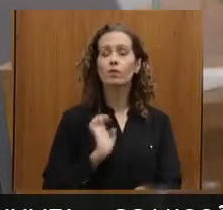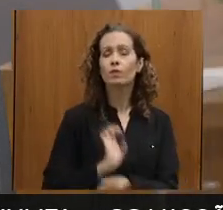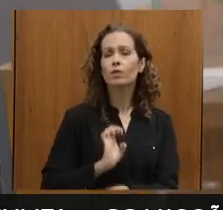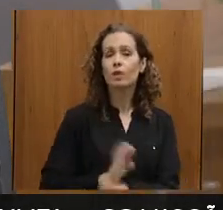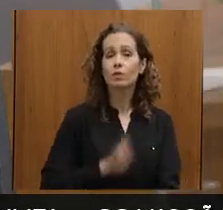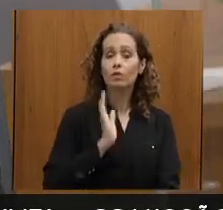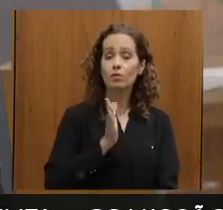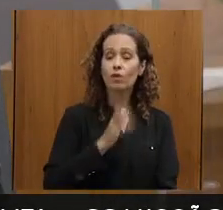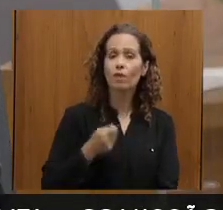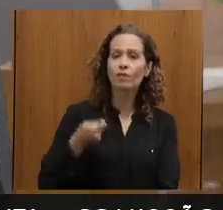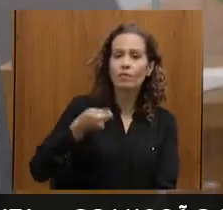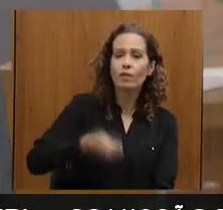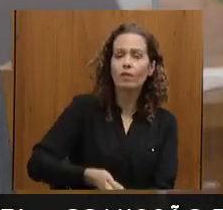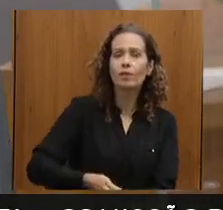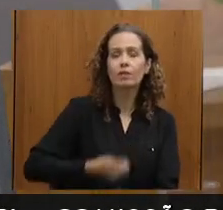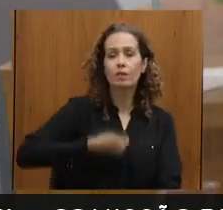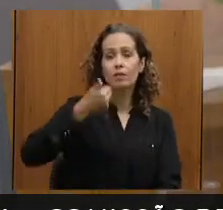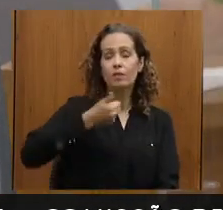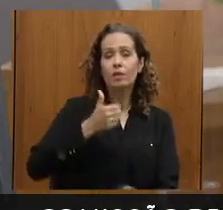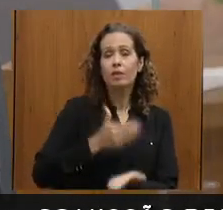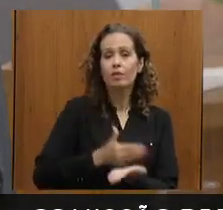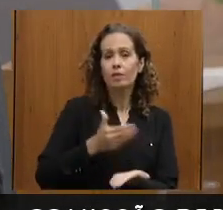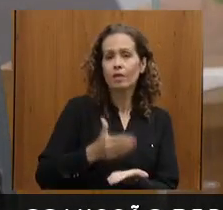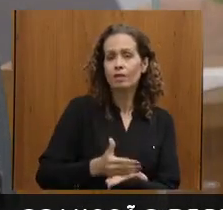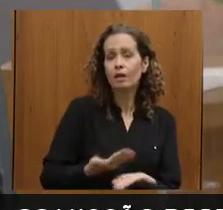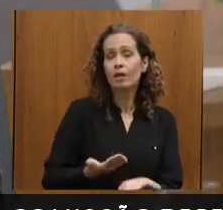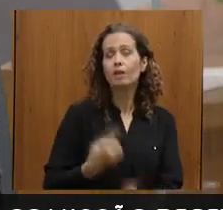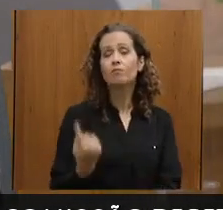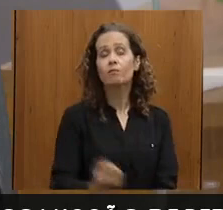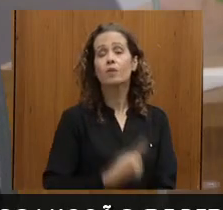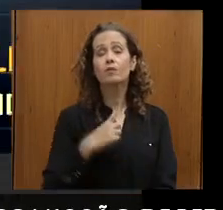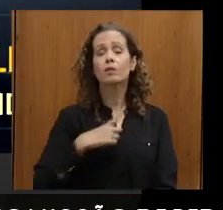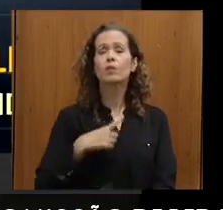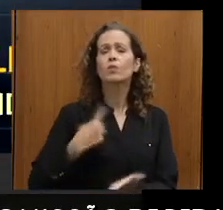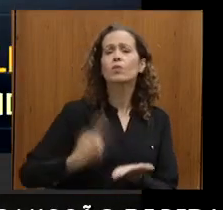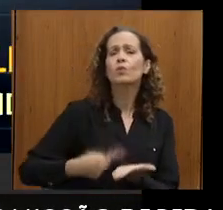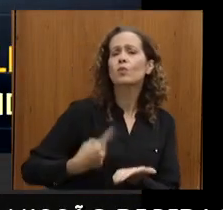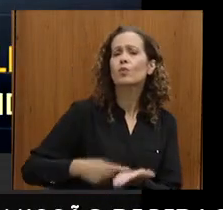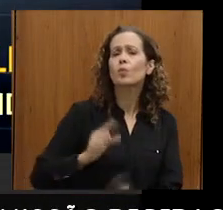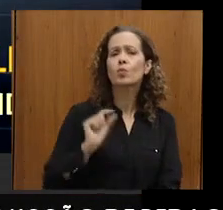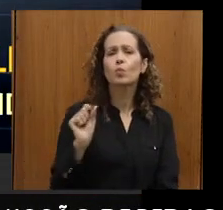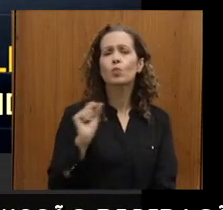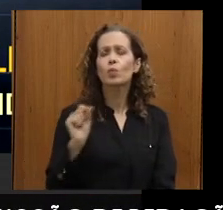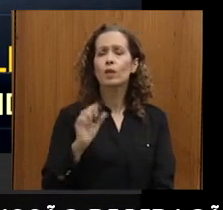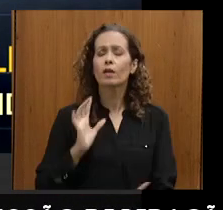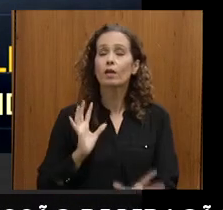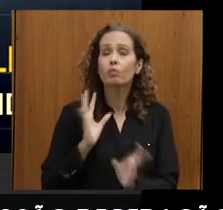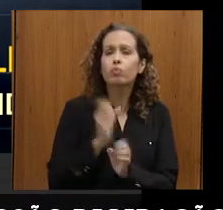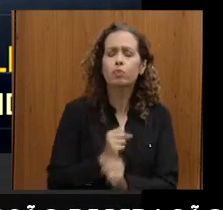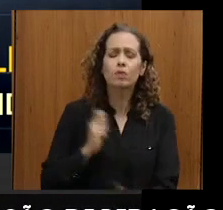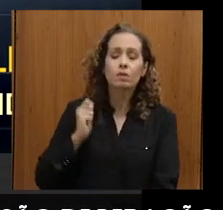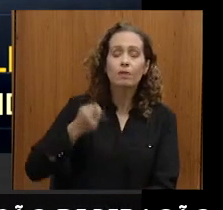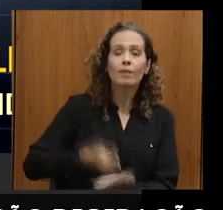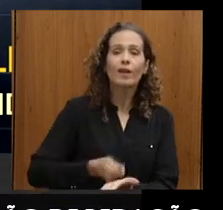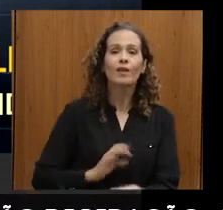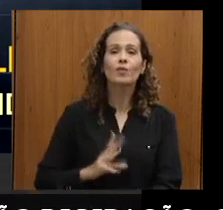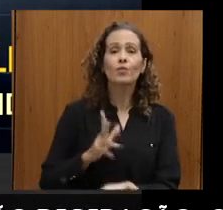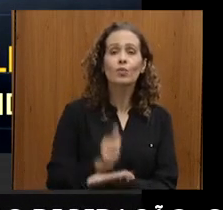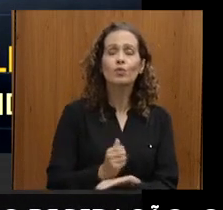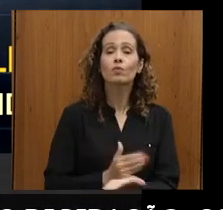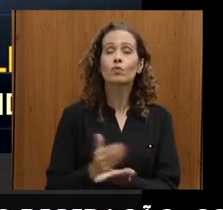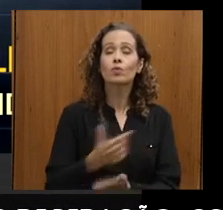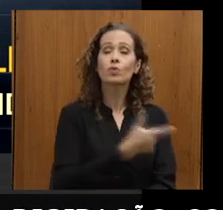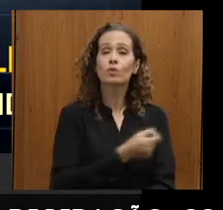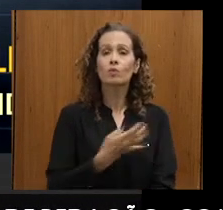o pagamento da primeira parcela e nós temos o compromisso de quitar todo esse passivo que, desde 2004,